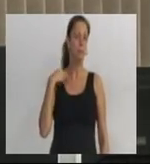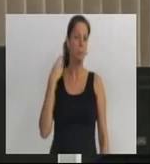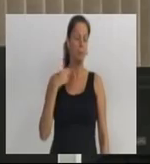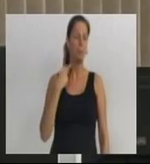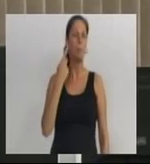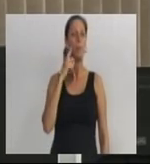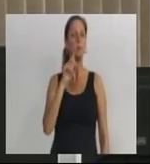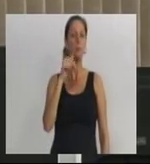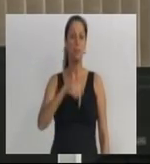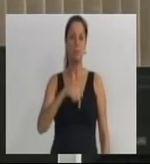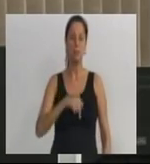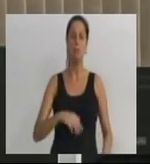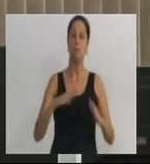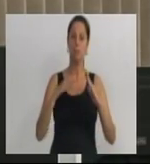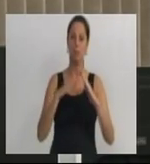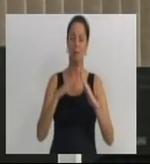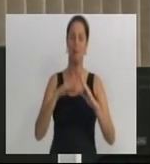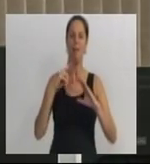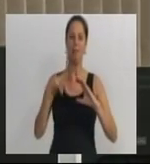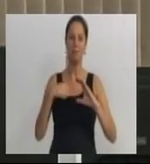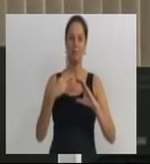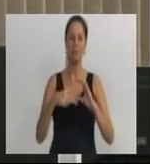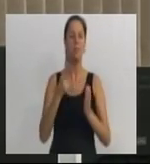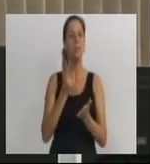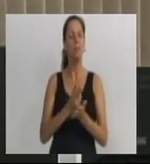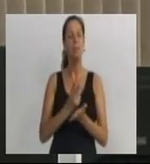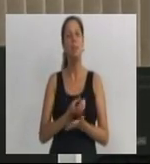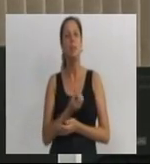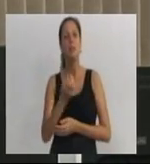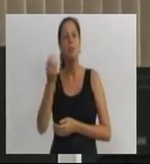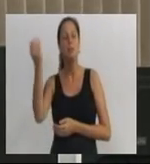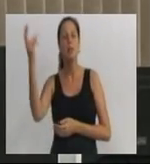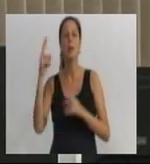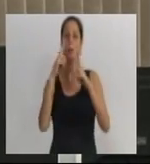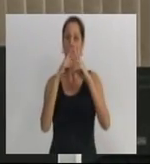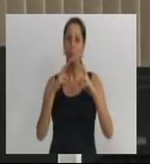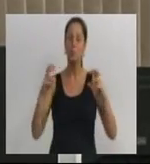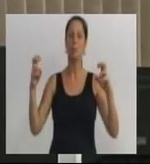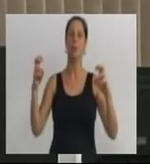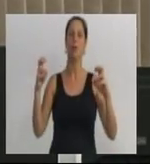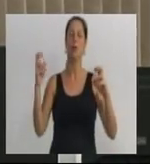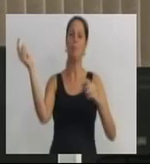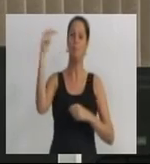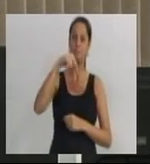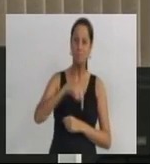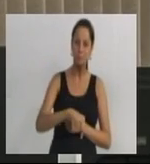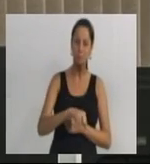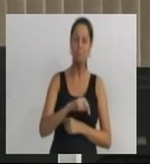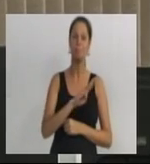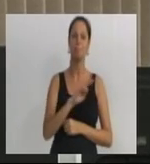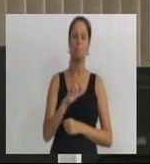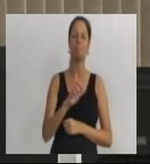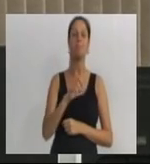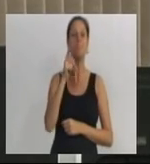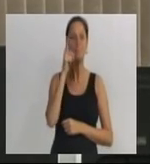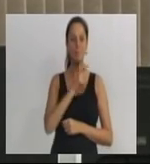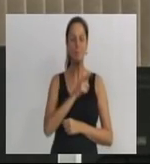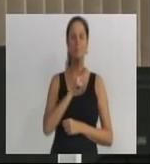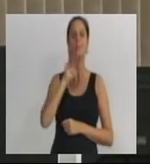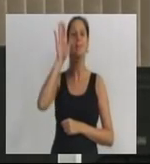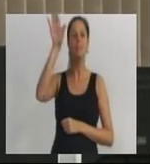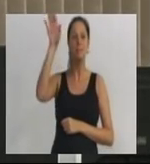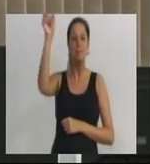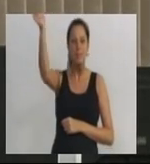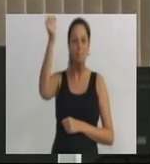dia nesta casa ele disse que a cada viagem que ele fizesse a Florianópolis e retornasse para Blumenau, ele traria um policial militar e um policial